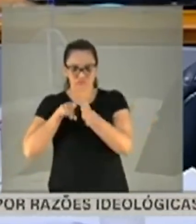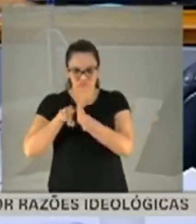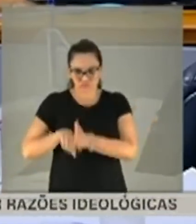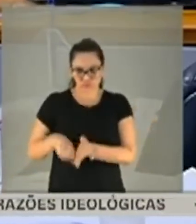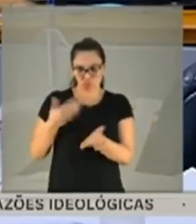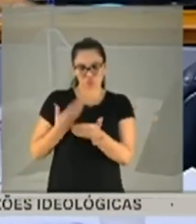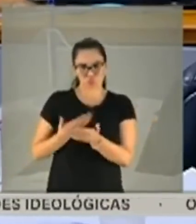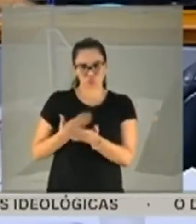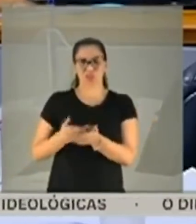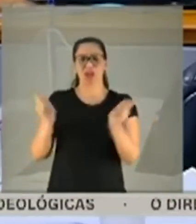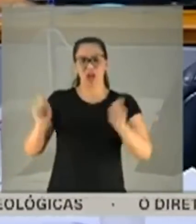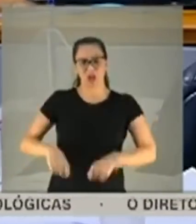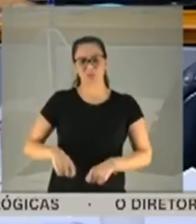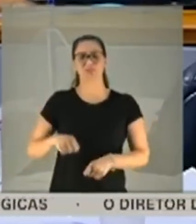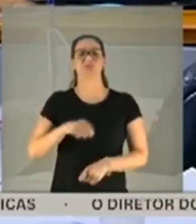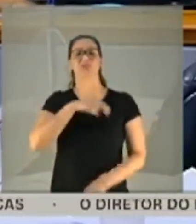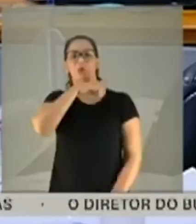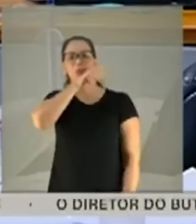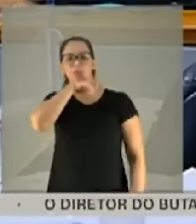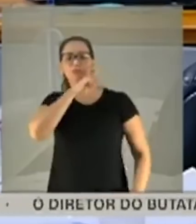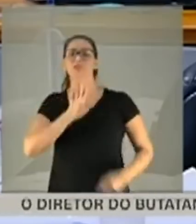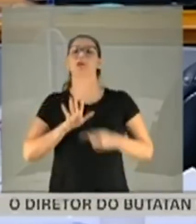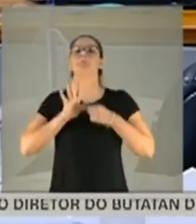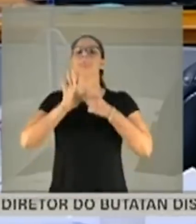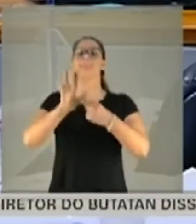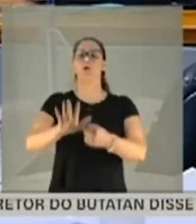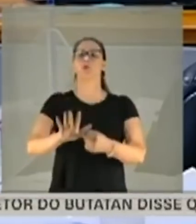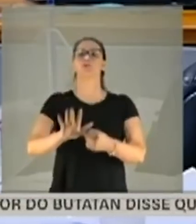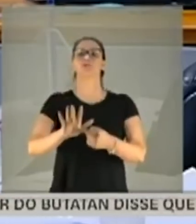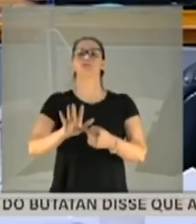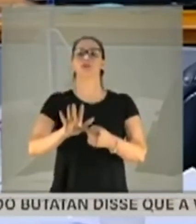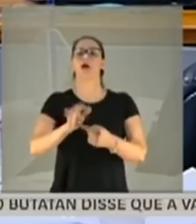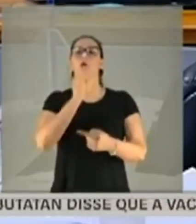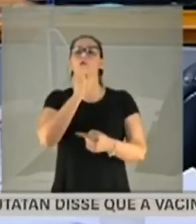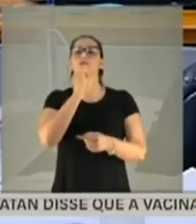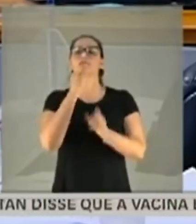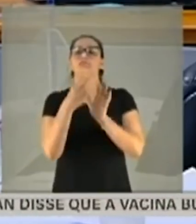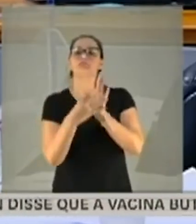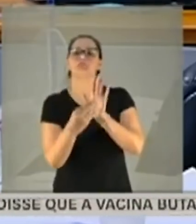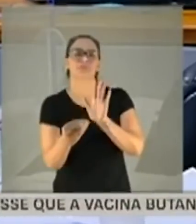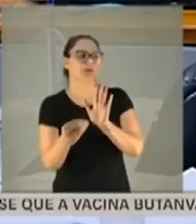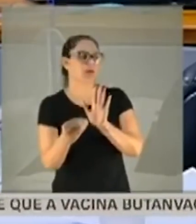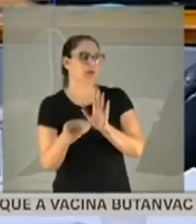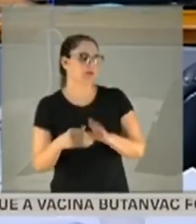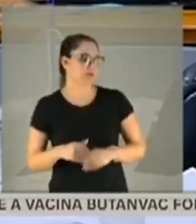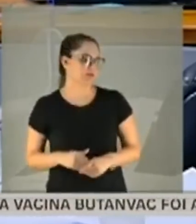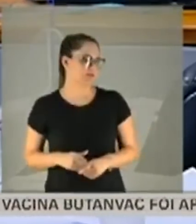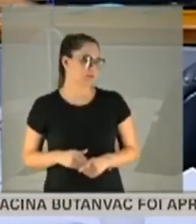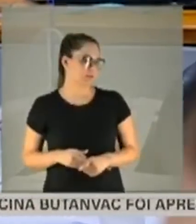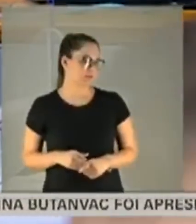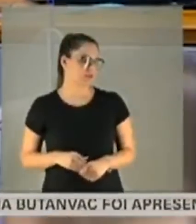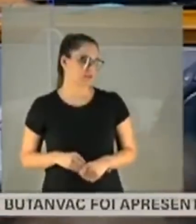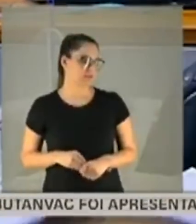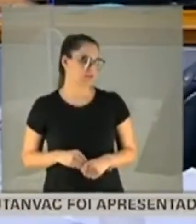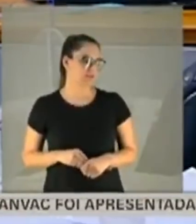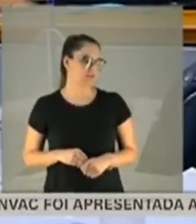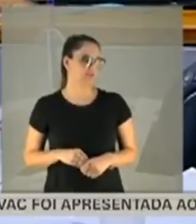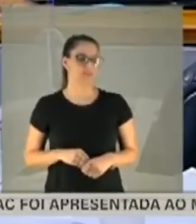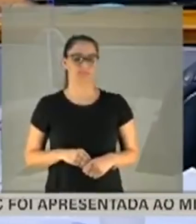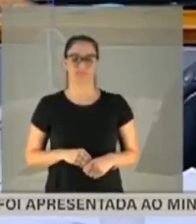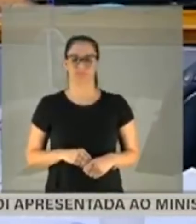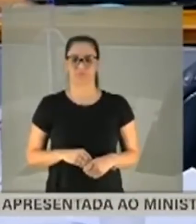era possível o Butantã disponibilizar amostra Laboratorial da Corona vaca ou permitir que um